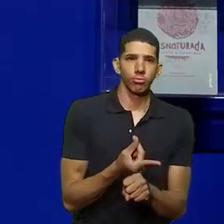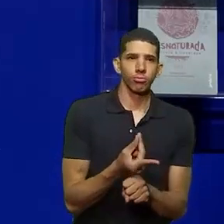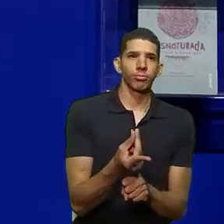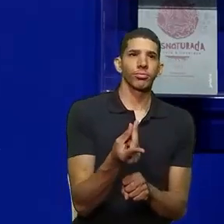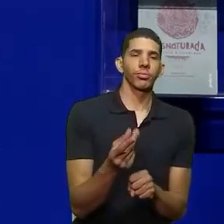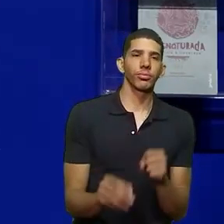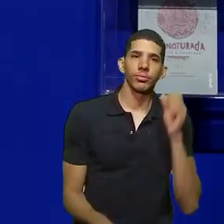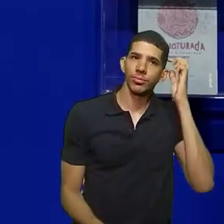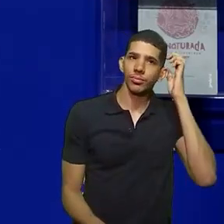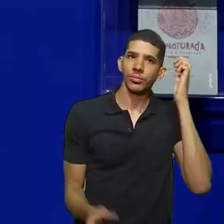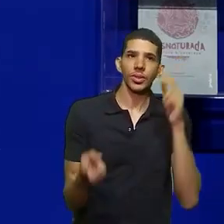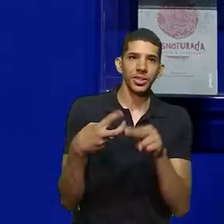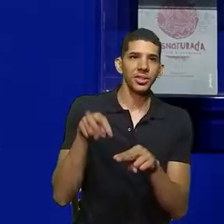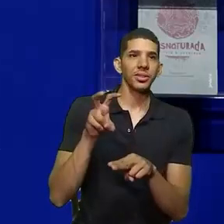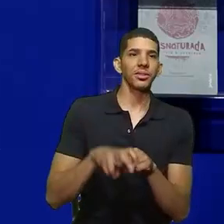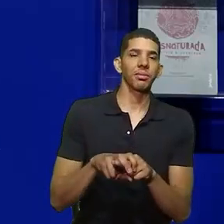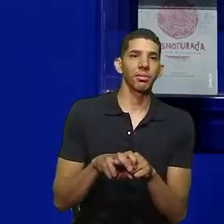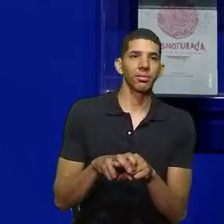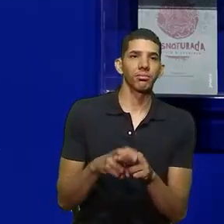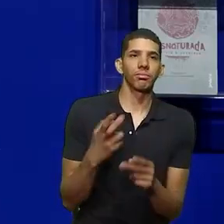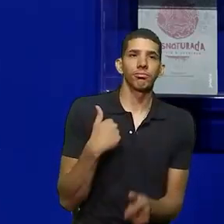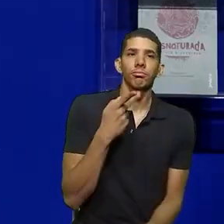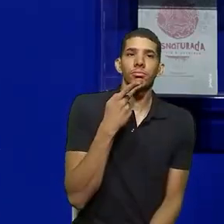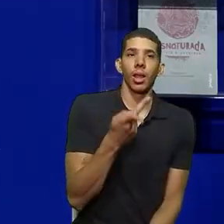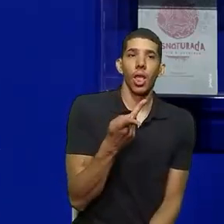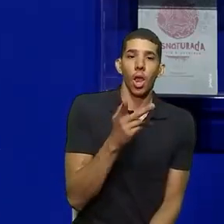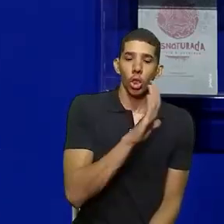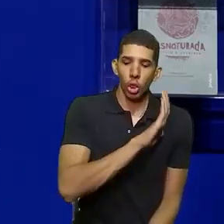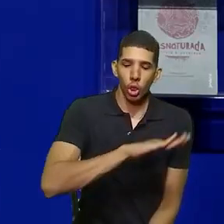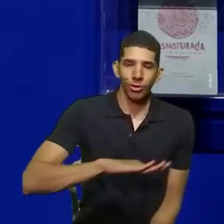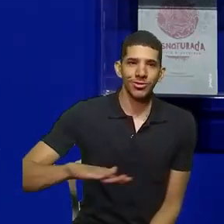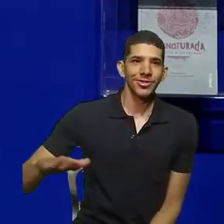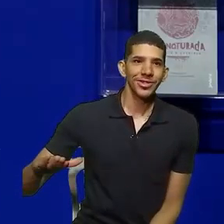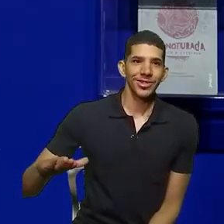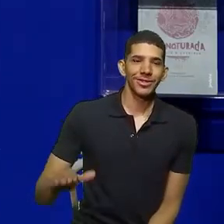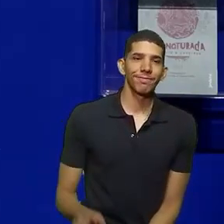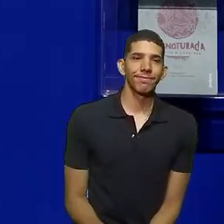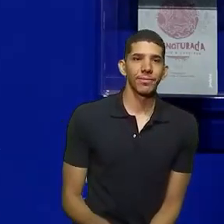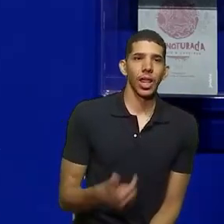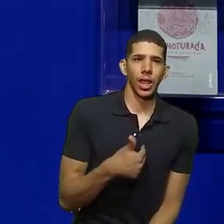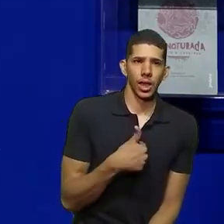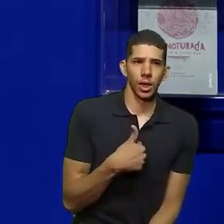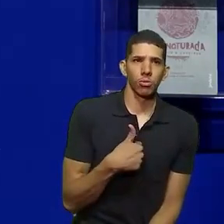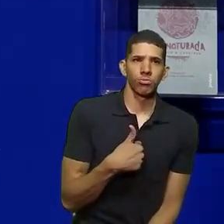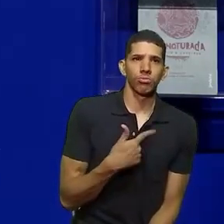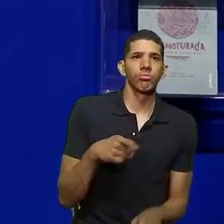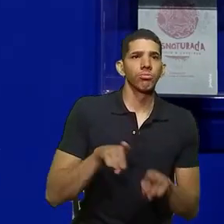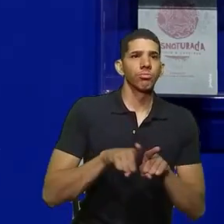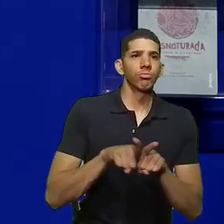contava. E eu diria que a nossa infância, apesar da carência